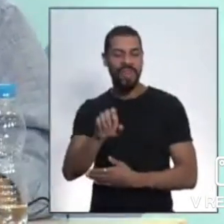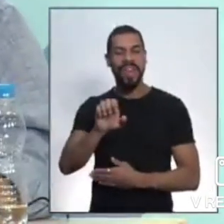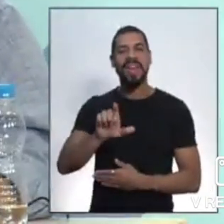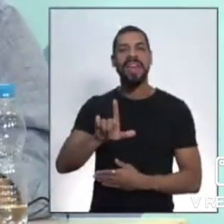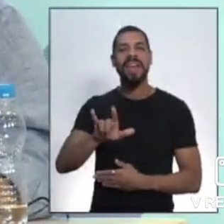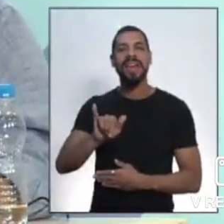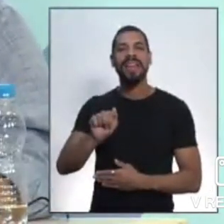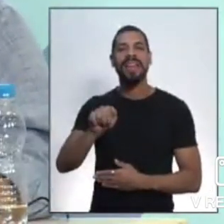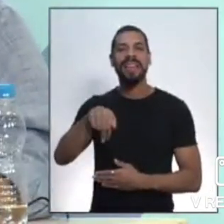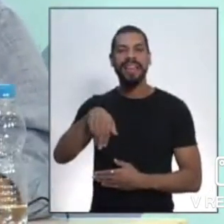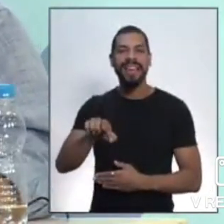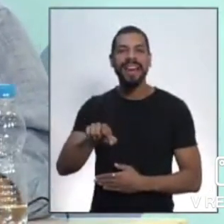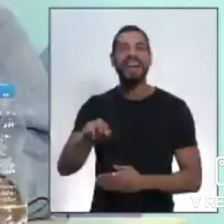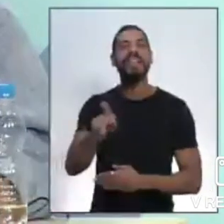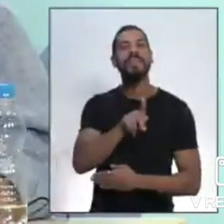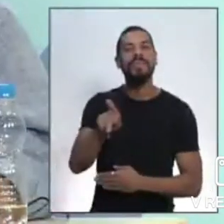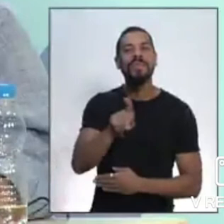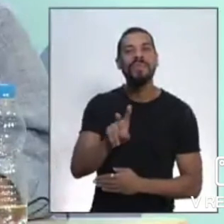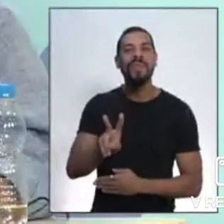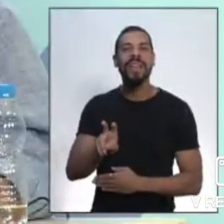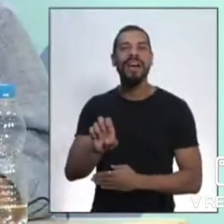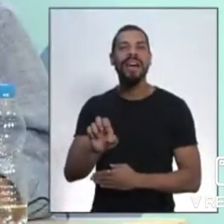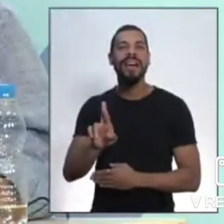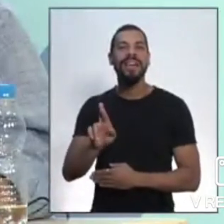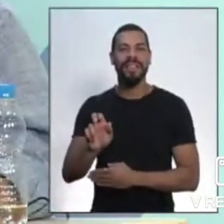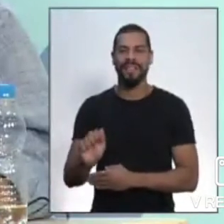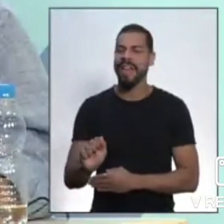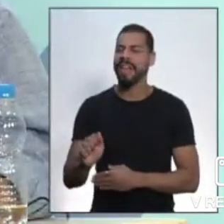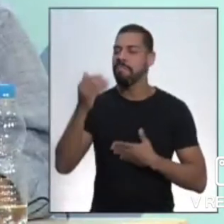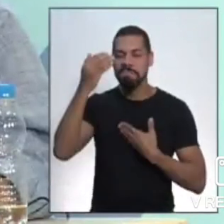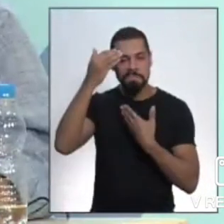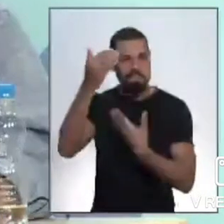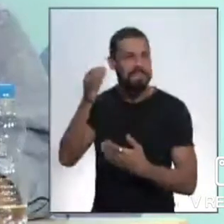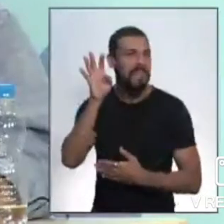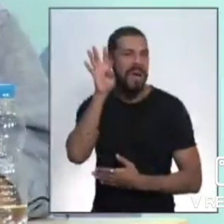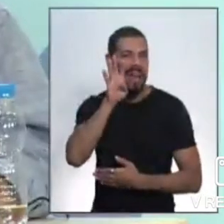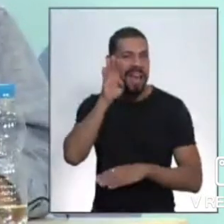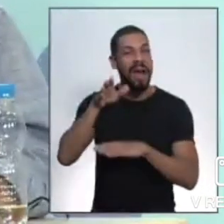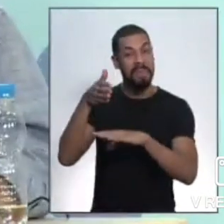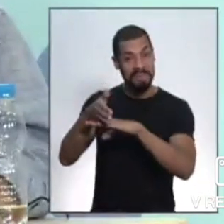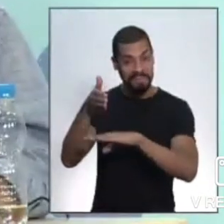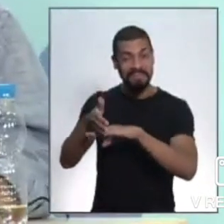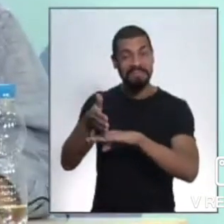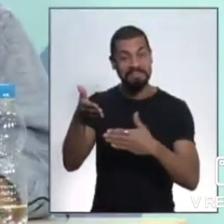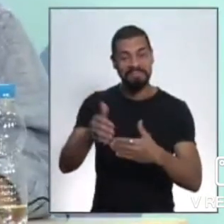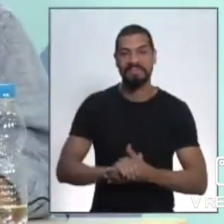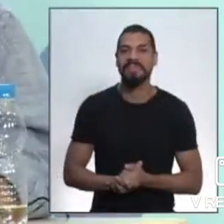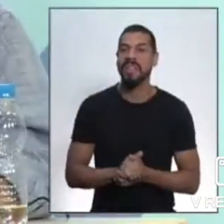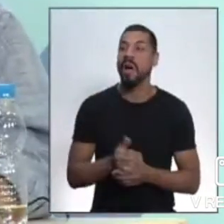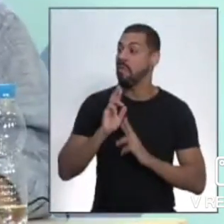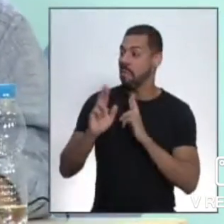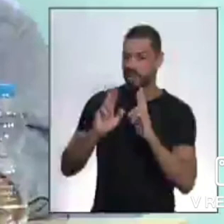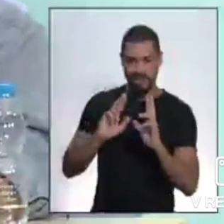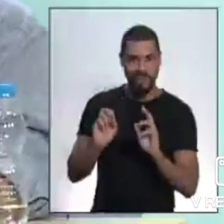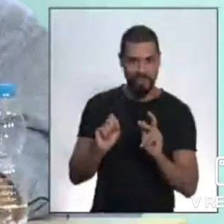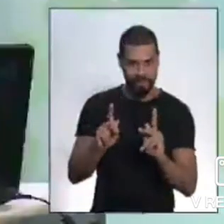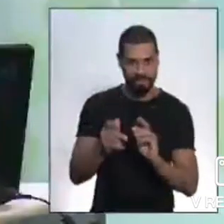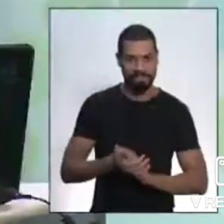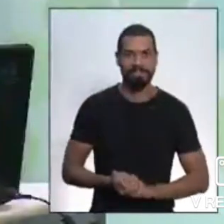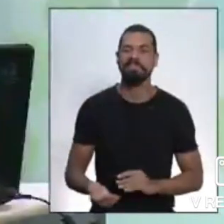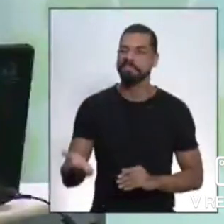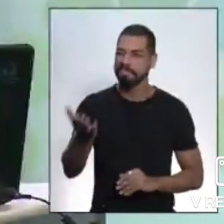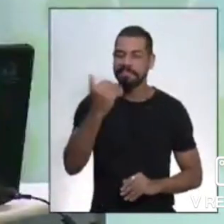a professora Vera. Olha, muito legal aqui a participação de vocês. Então, vamos para a resolução, Jonas? Vamos